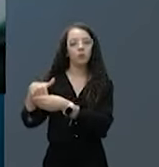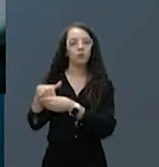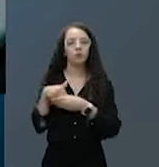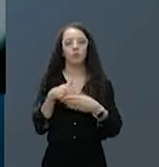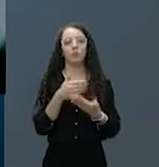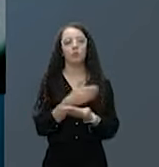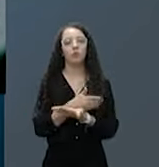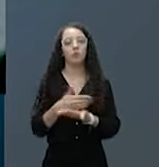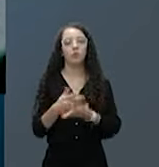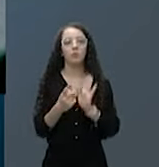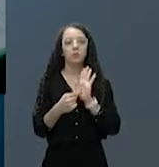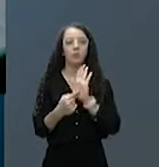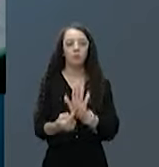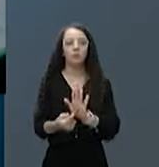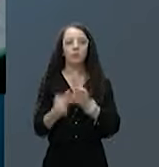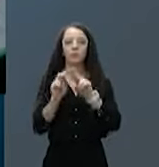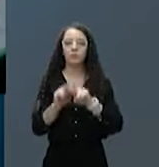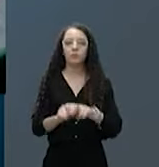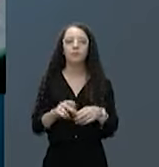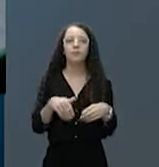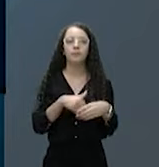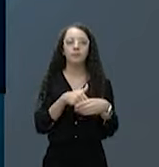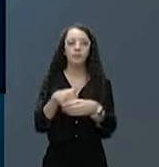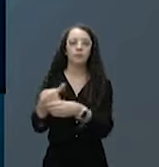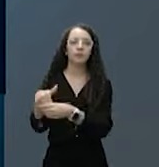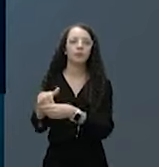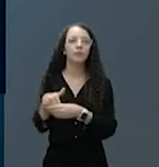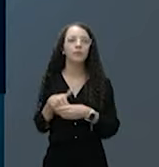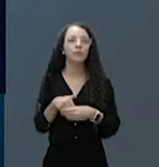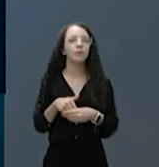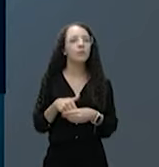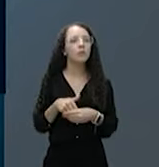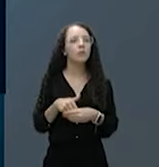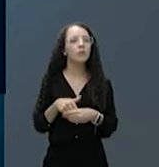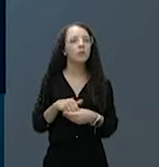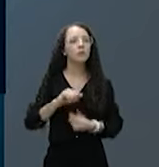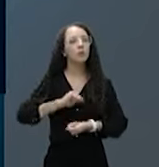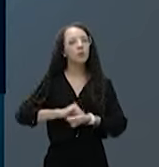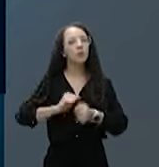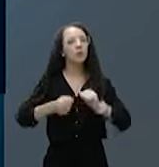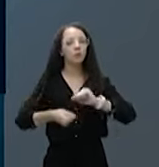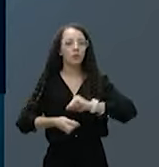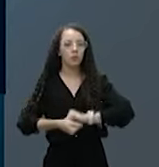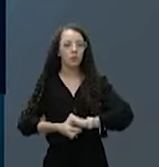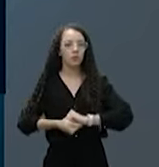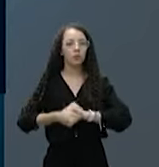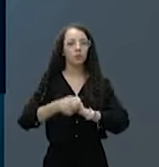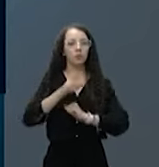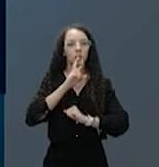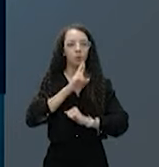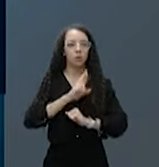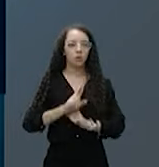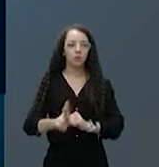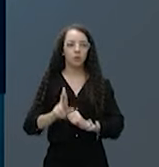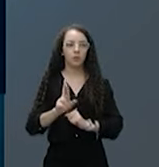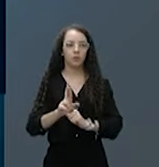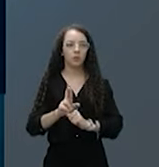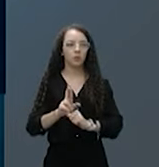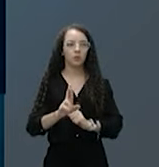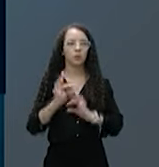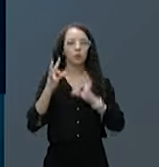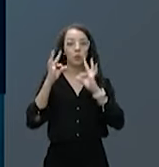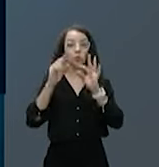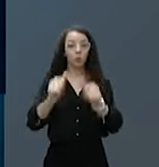senhoras e senhores ministros. Posso só fazer uma indagação? Com a adaptação desse resultado, dessa matriz, a todos os